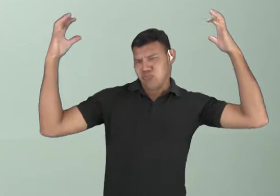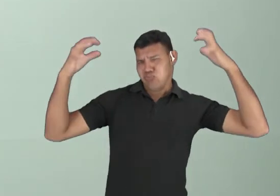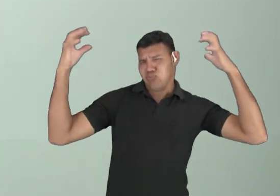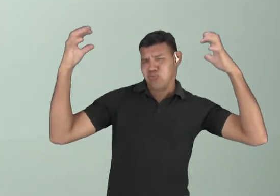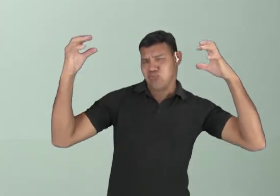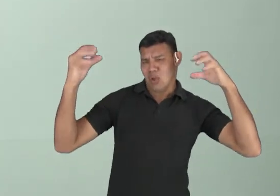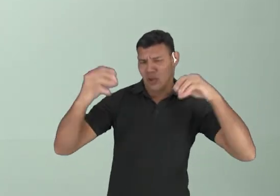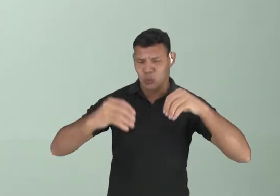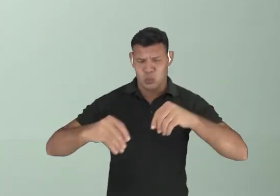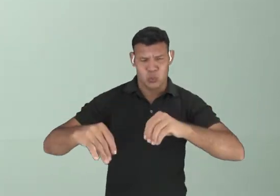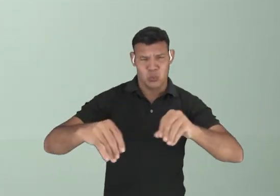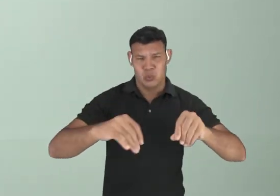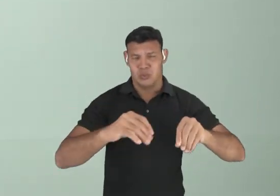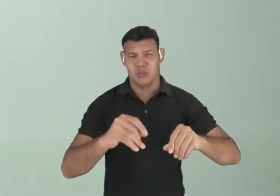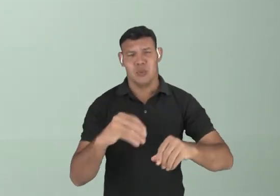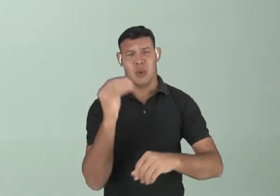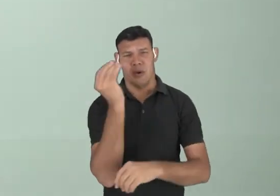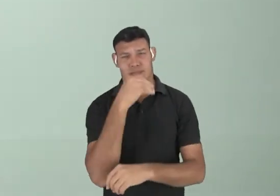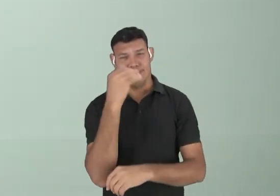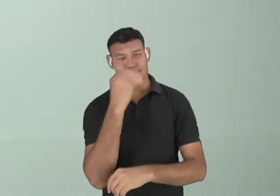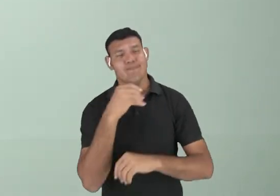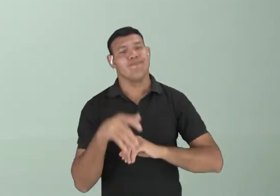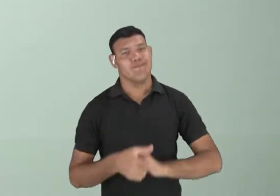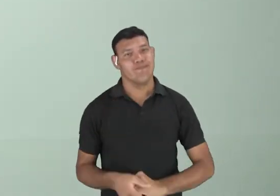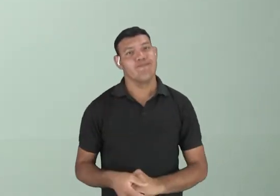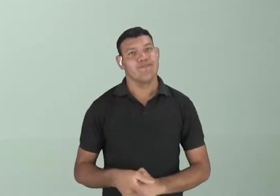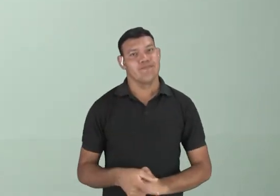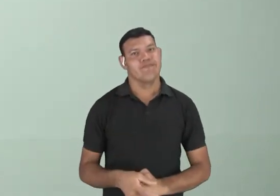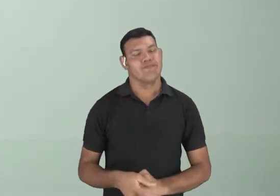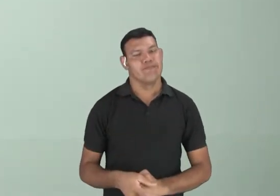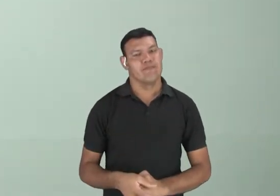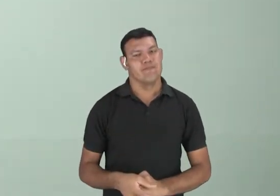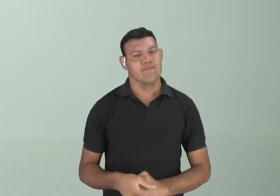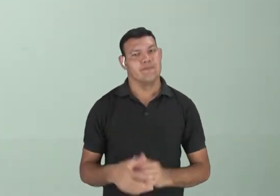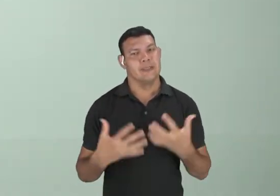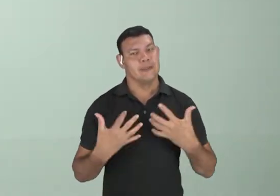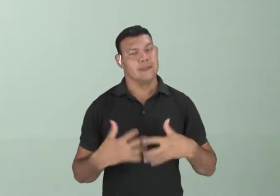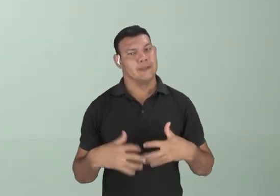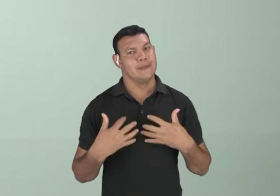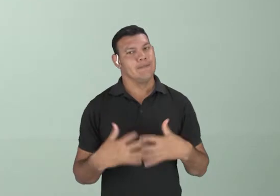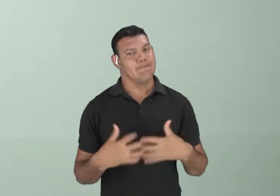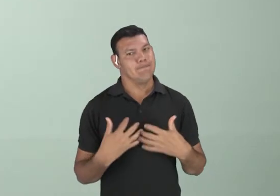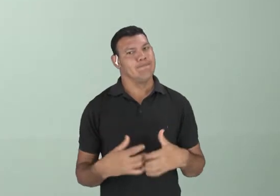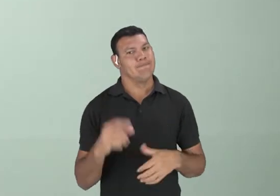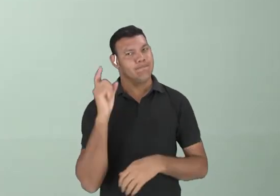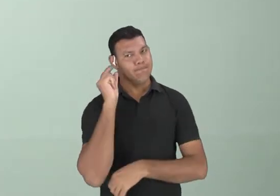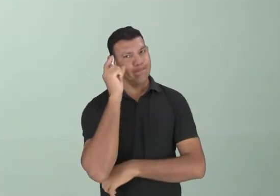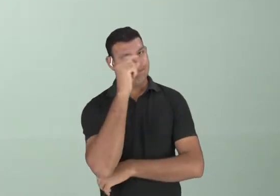frágil, são uma estrada de grau de complexidade